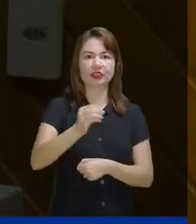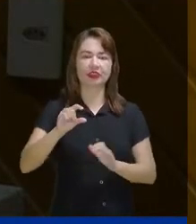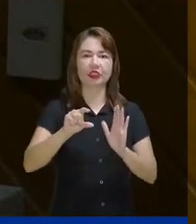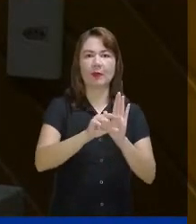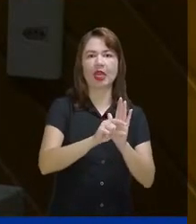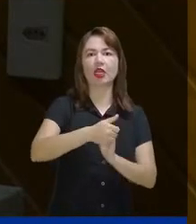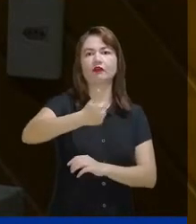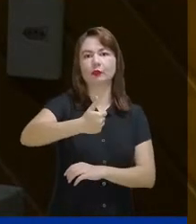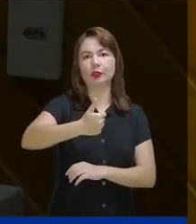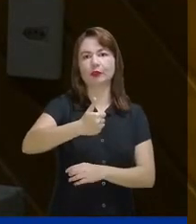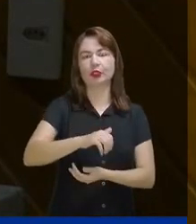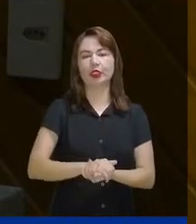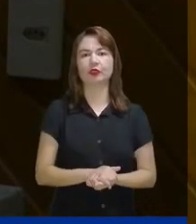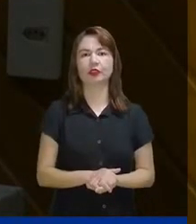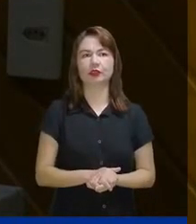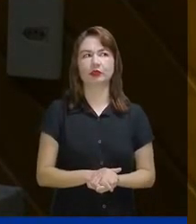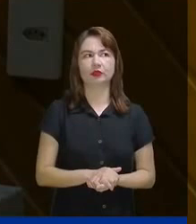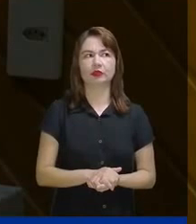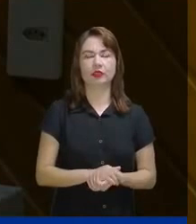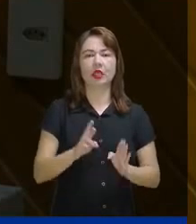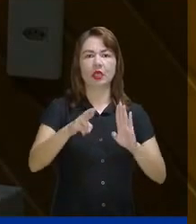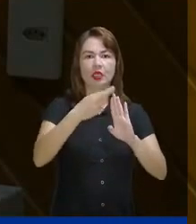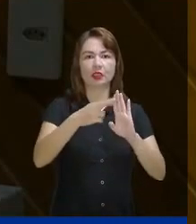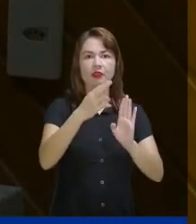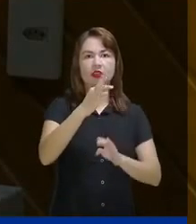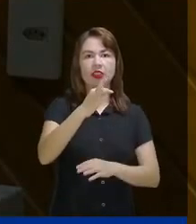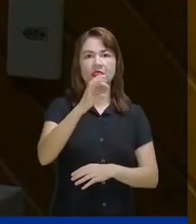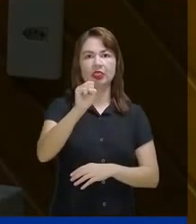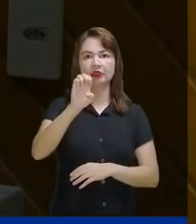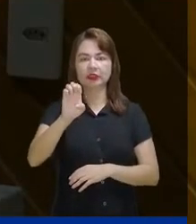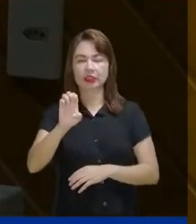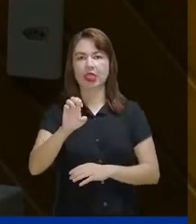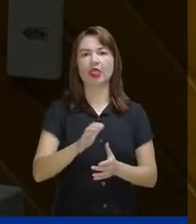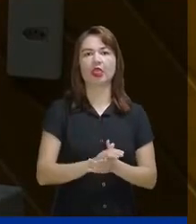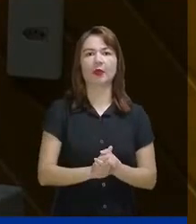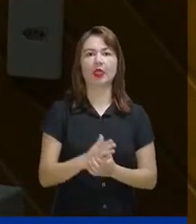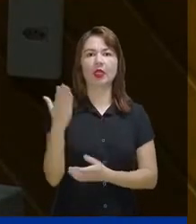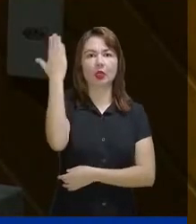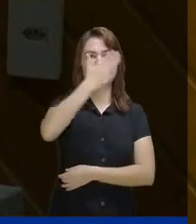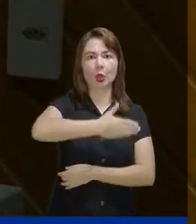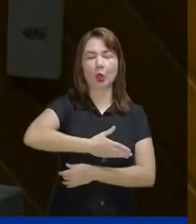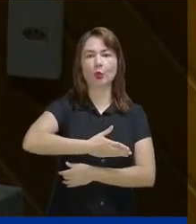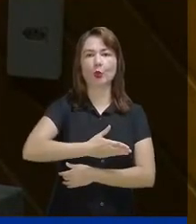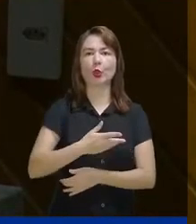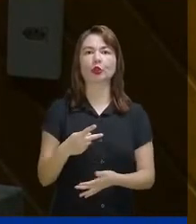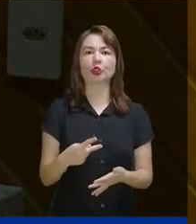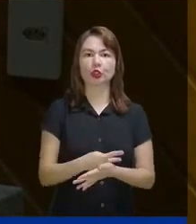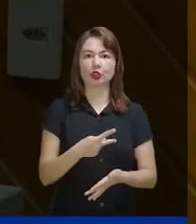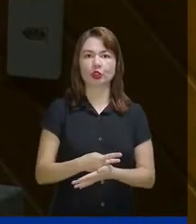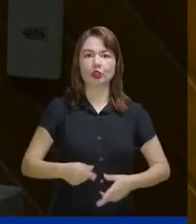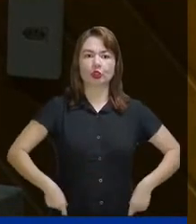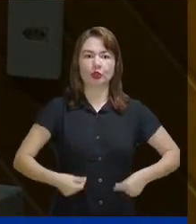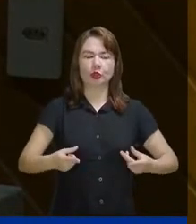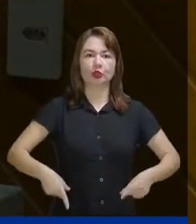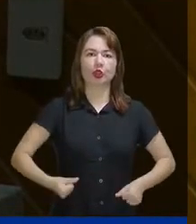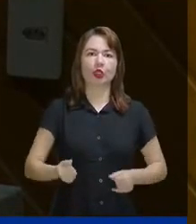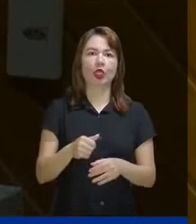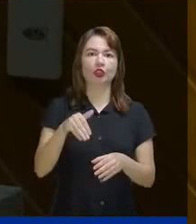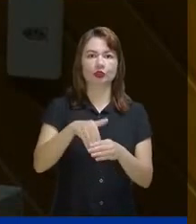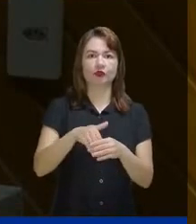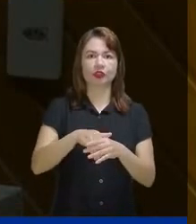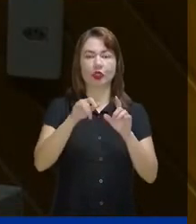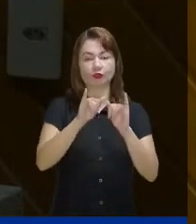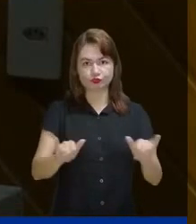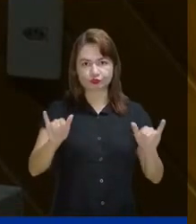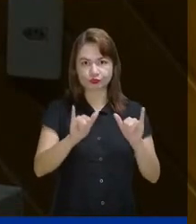1º e inciso 1º da resolução do TSE, para a comprovação da irregularidade com gastos eleitorais.